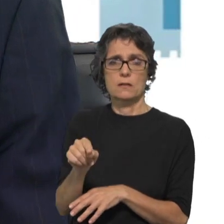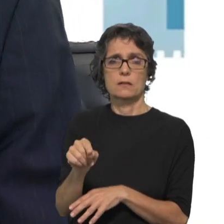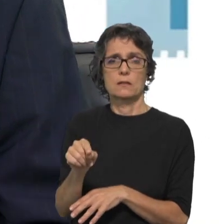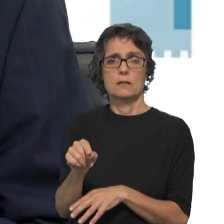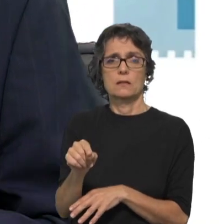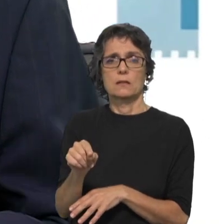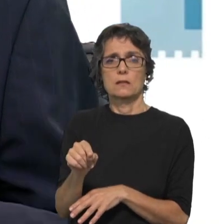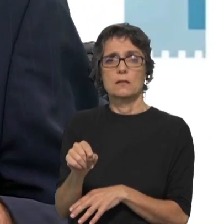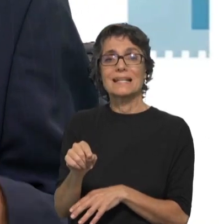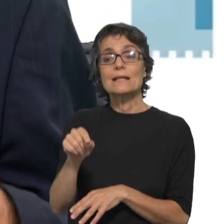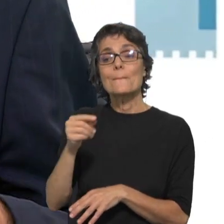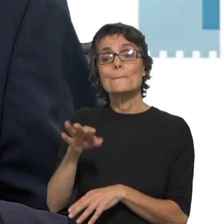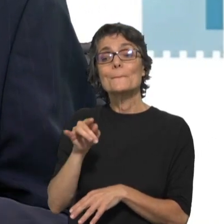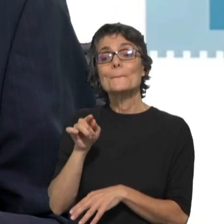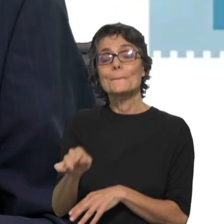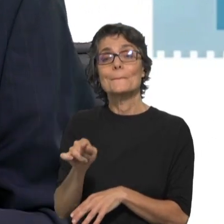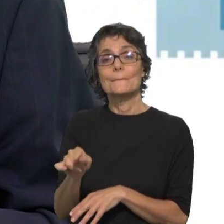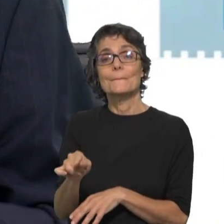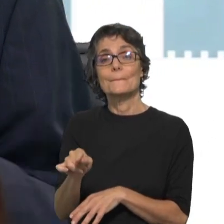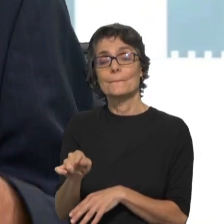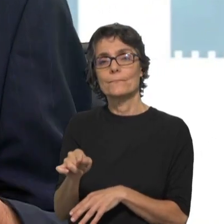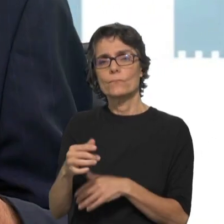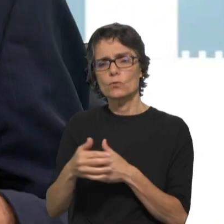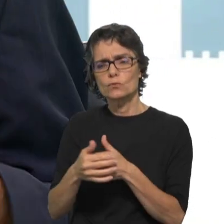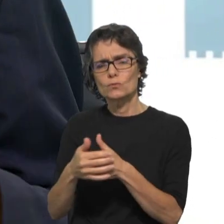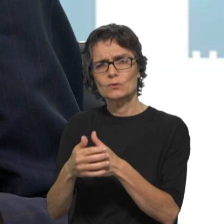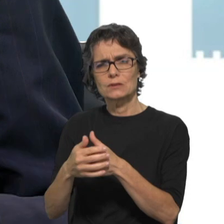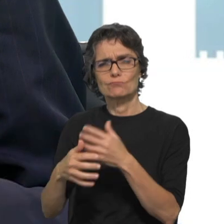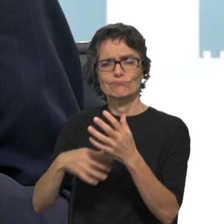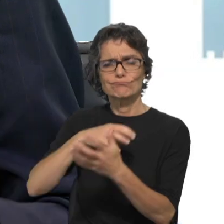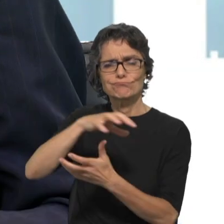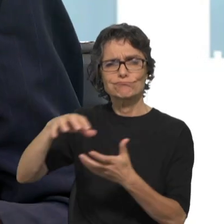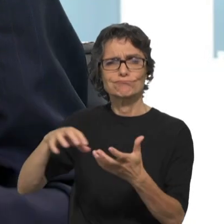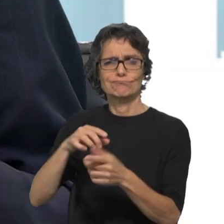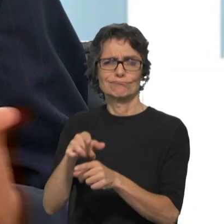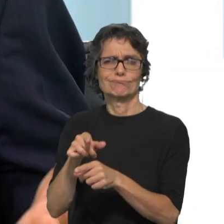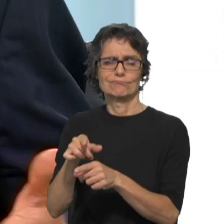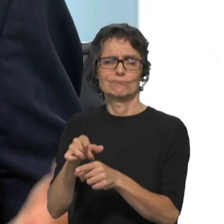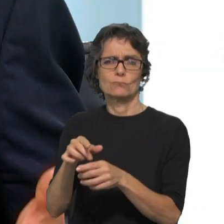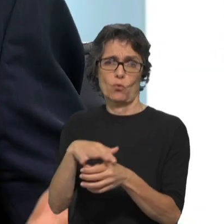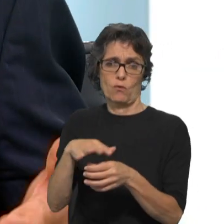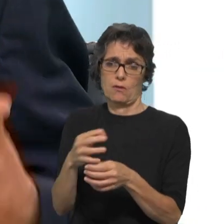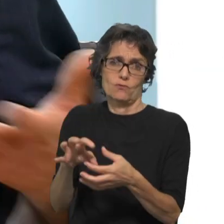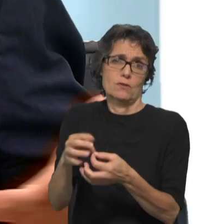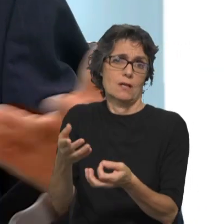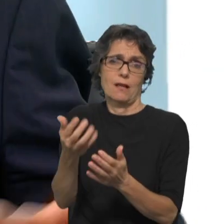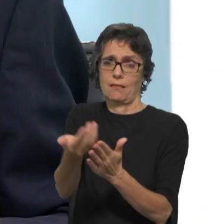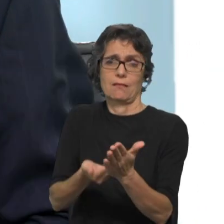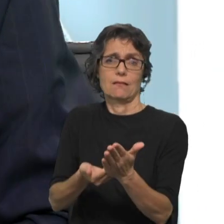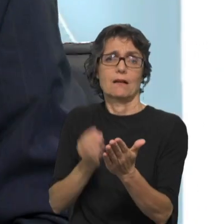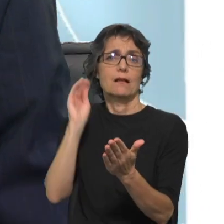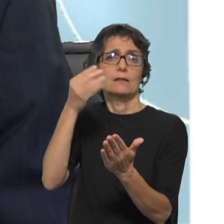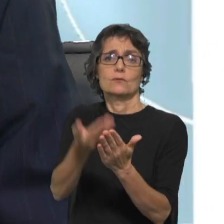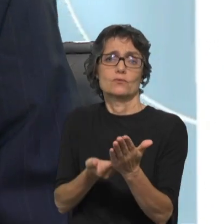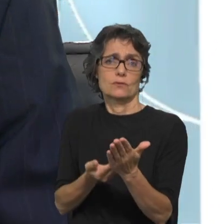quer dizer, foi sempre um processo muito conturbado, desde logo num contexto em que a própria Carta Constitucional e as